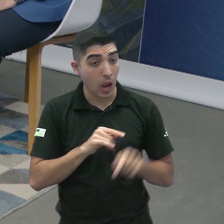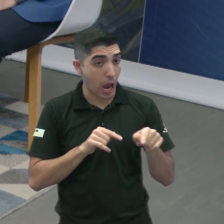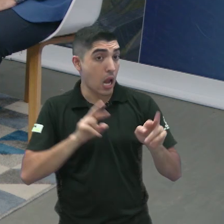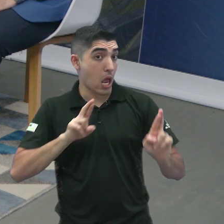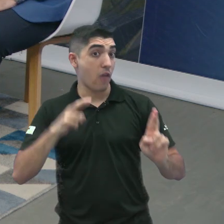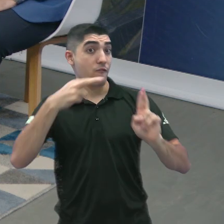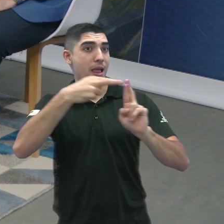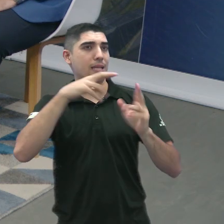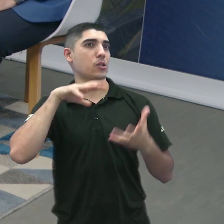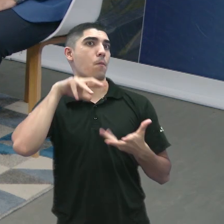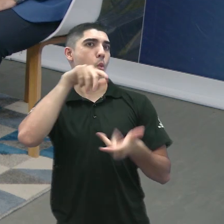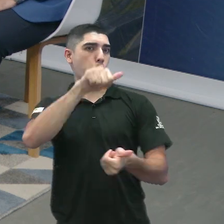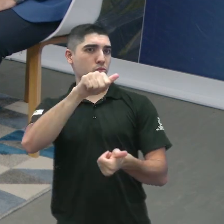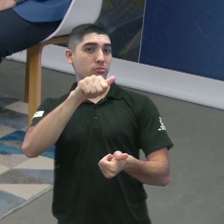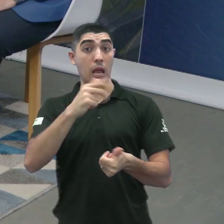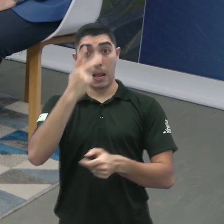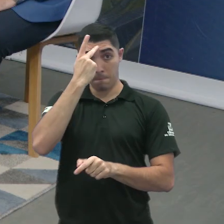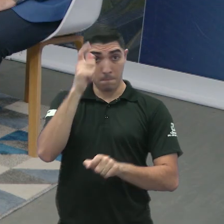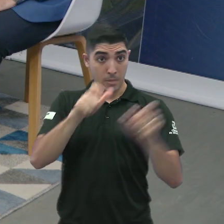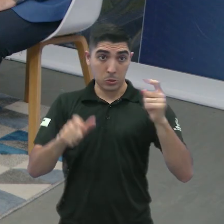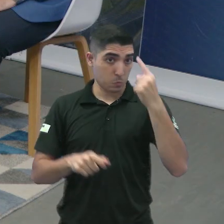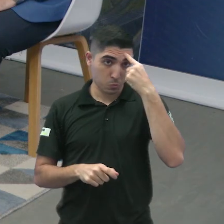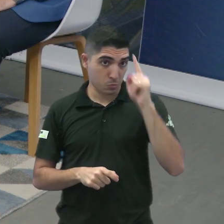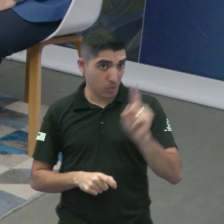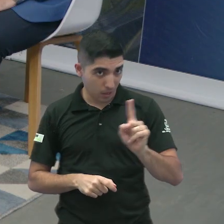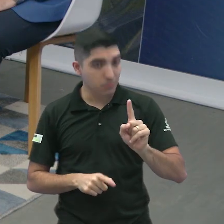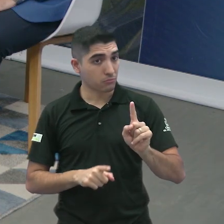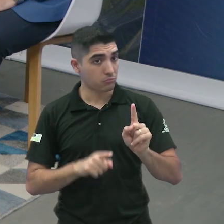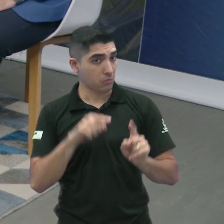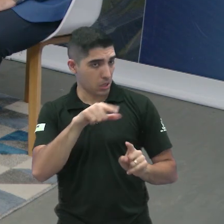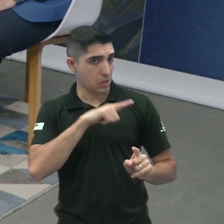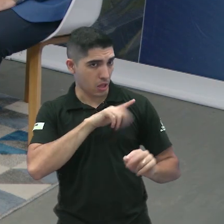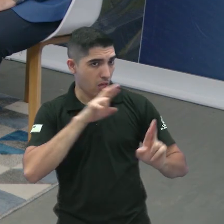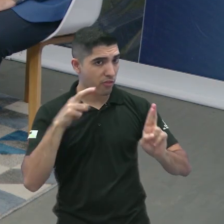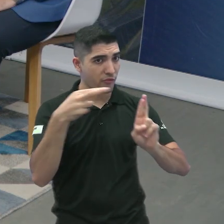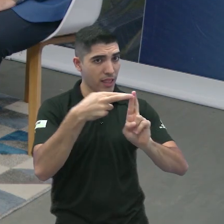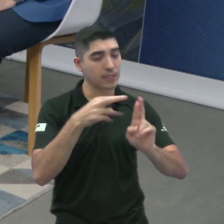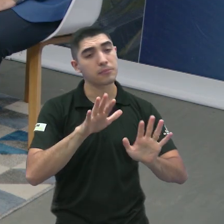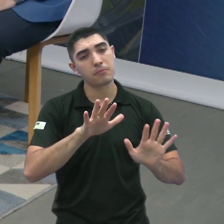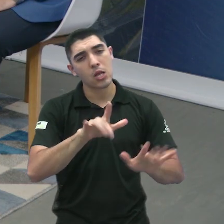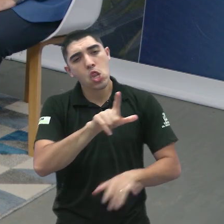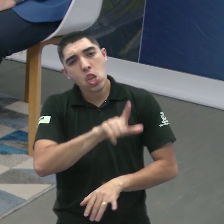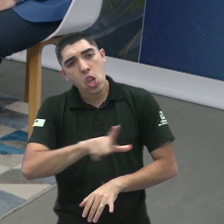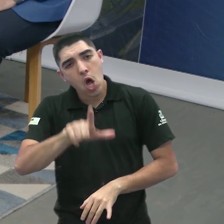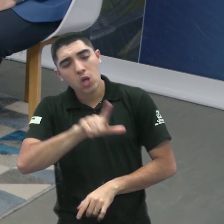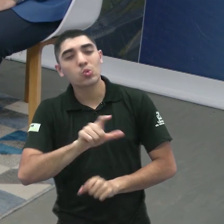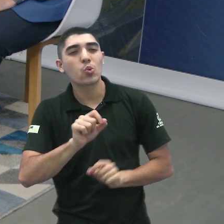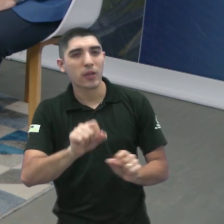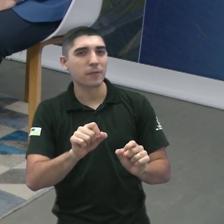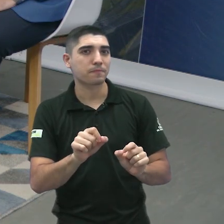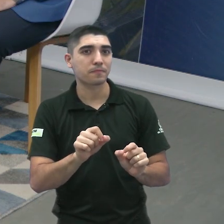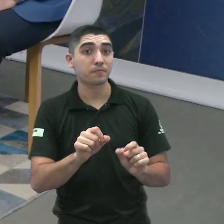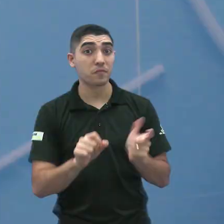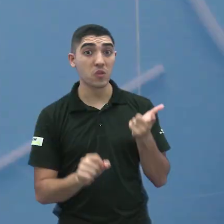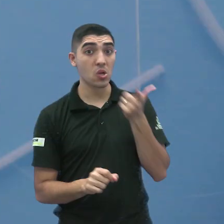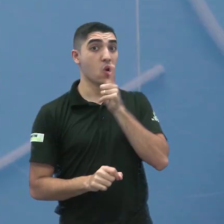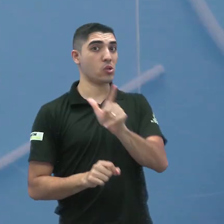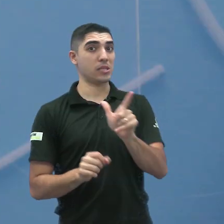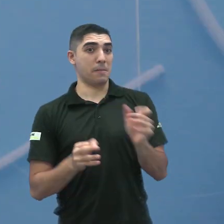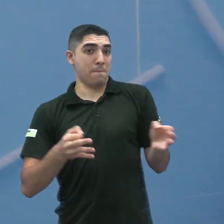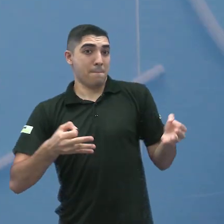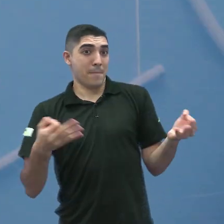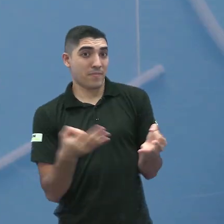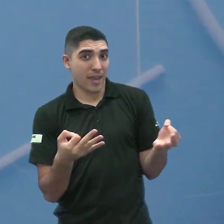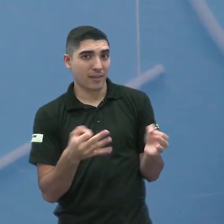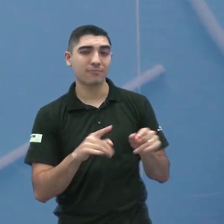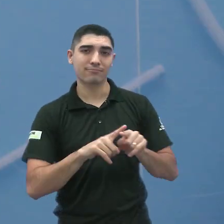referência mundial, isso pouca gente sabe, então é importante falar isso em vários setores. Lógico que nada consegue ser ideal,